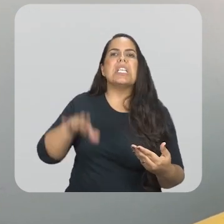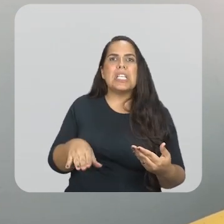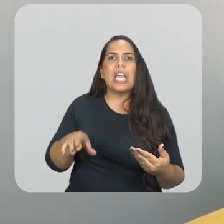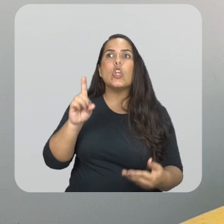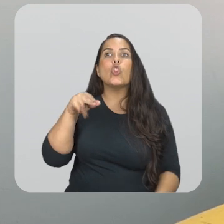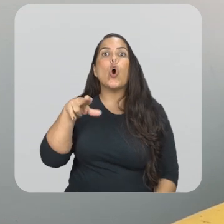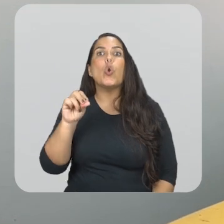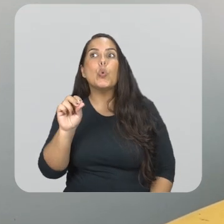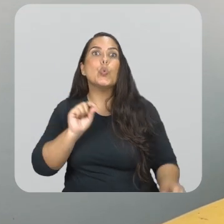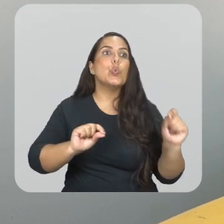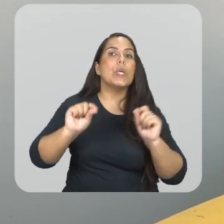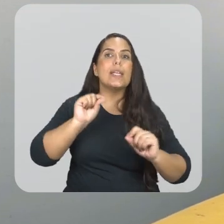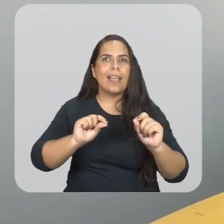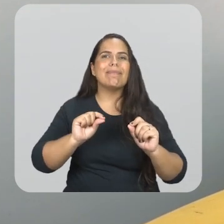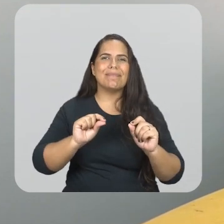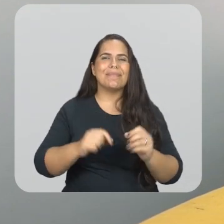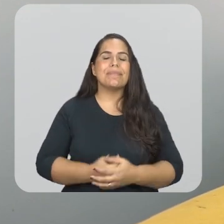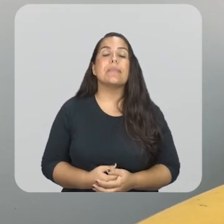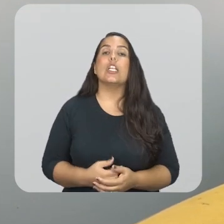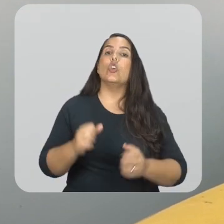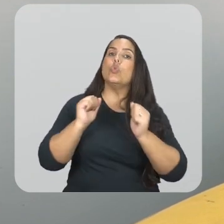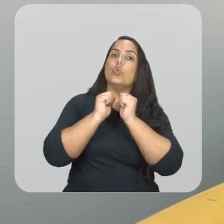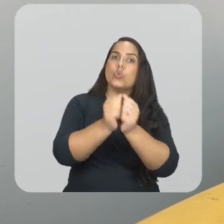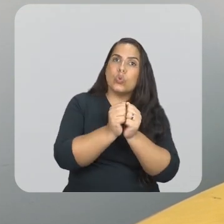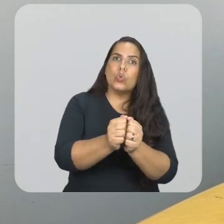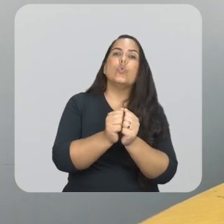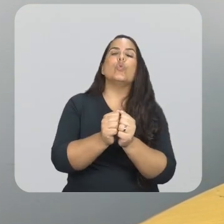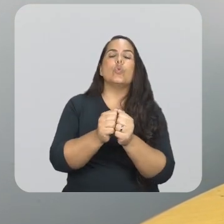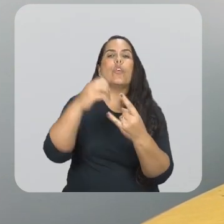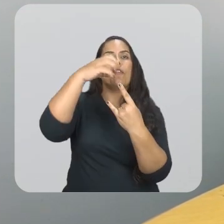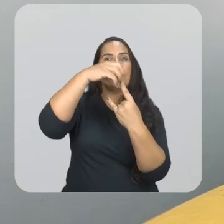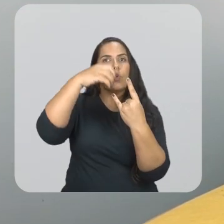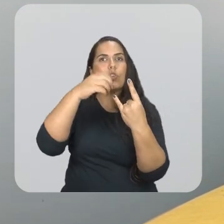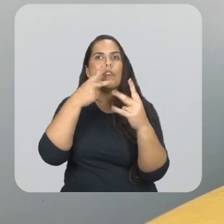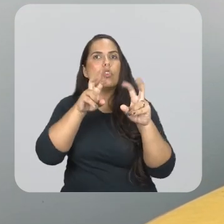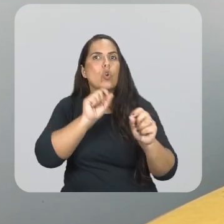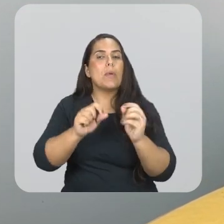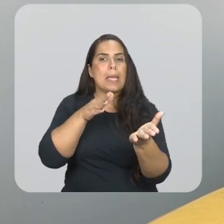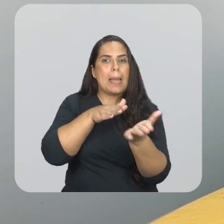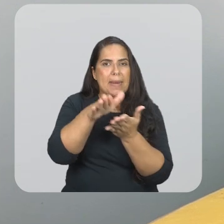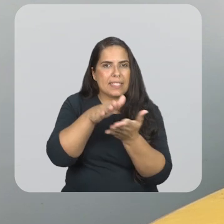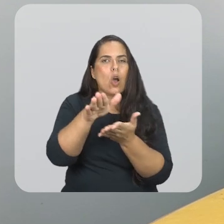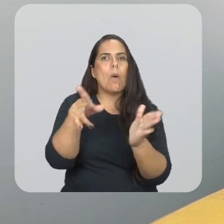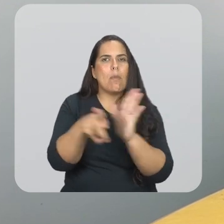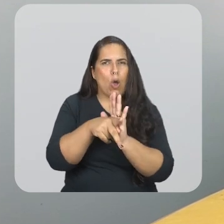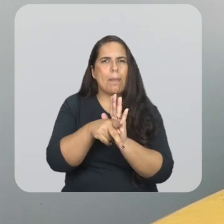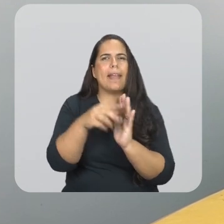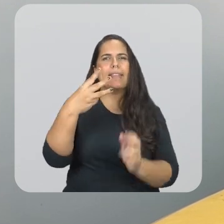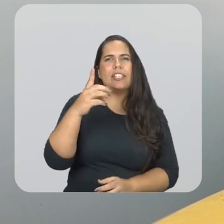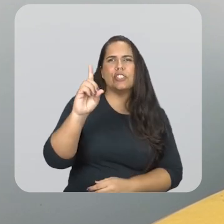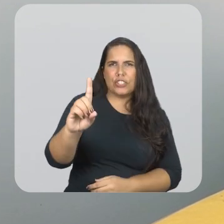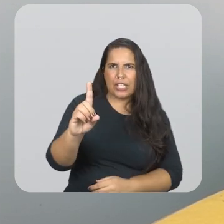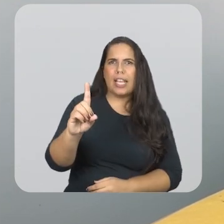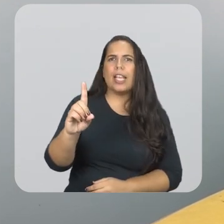quem vai ser o dono do quê. E ele veio juntamente com a Fiocruz, porque a gente está falando de impressão 3D